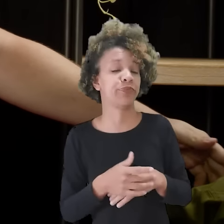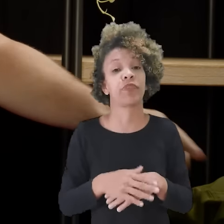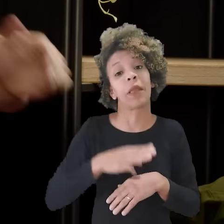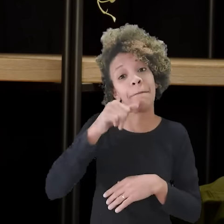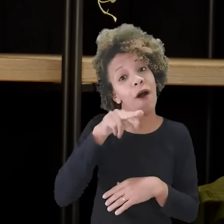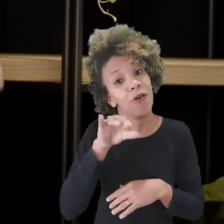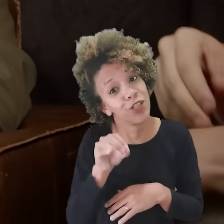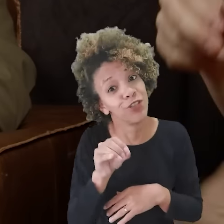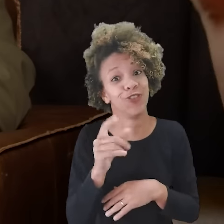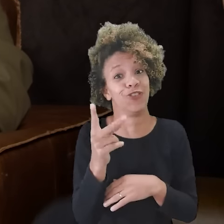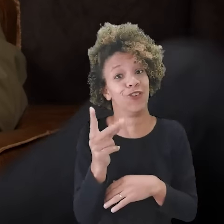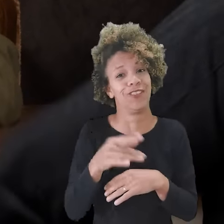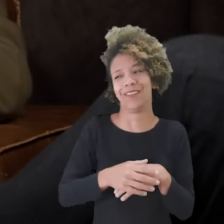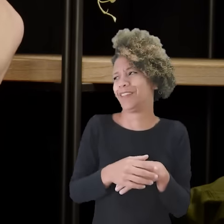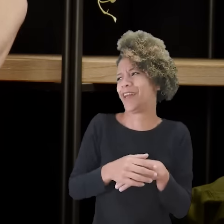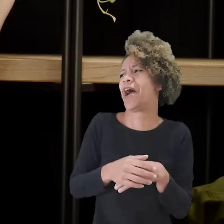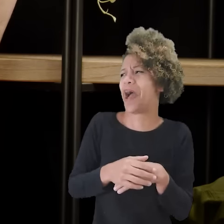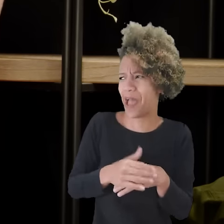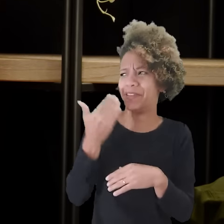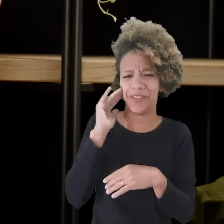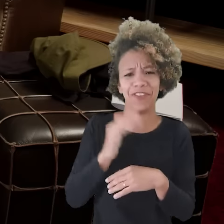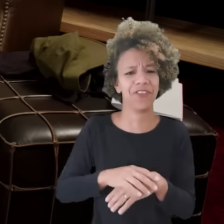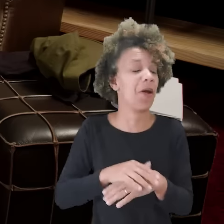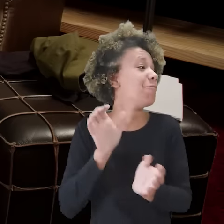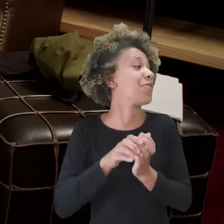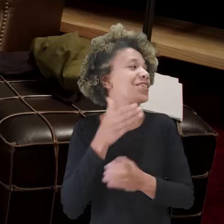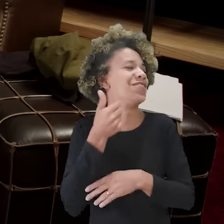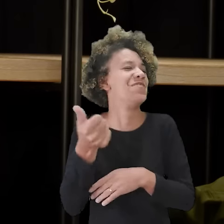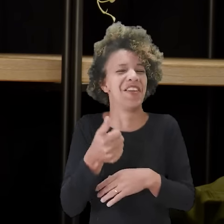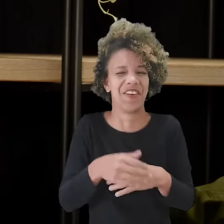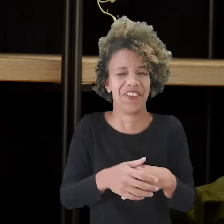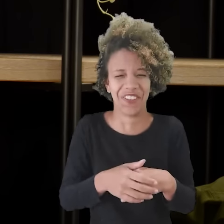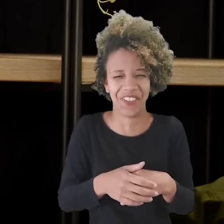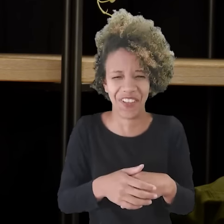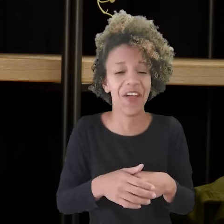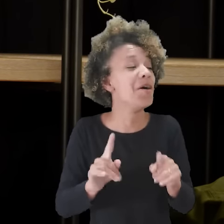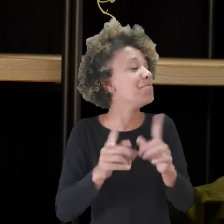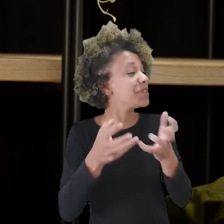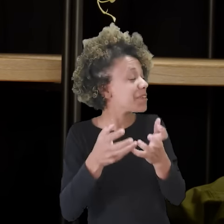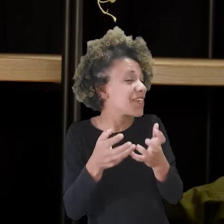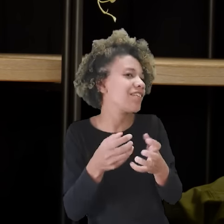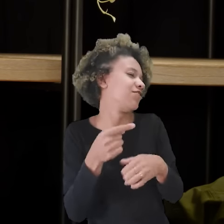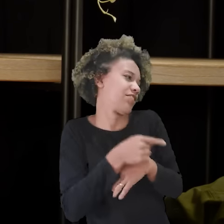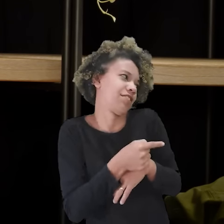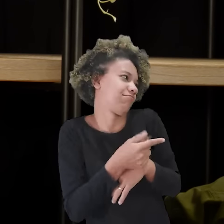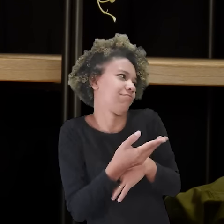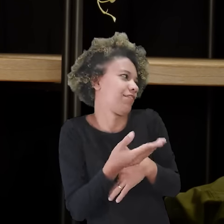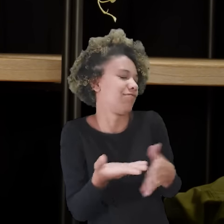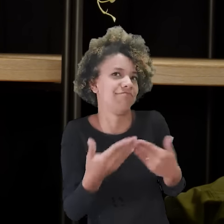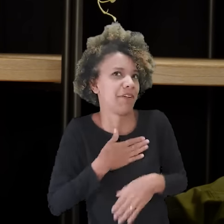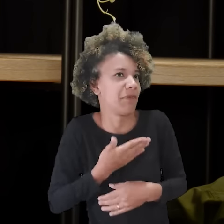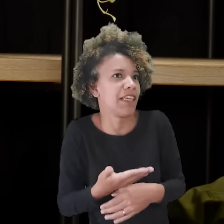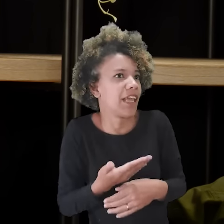Maurício 12 por uma Recife Melhor não eu queria Pô você você para mim cara